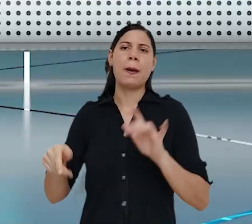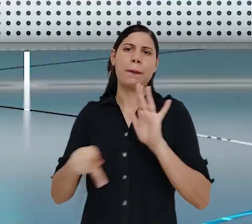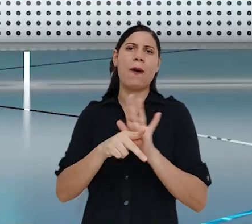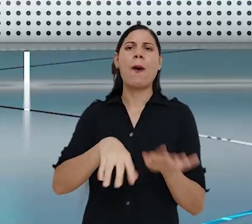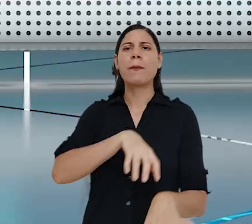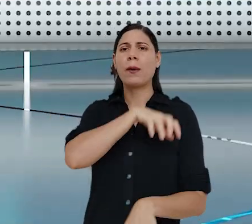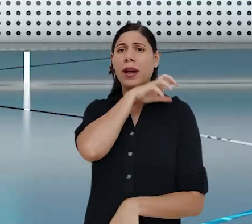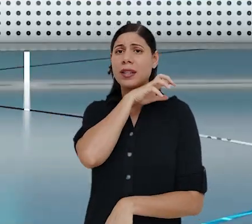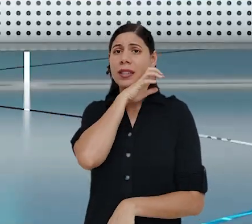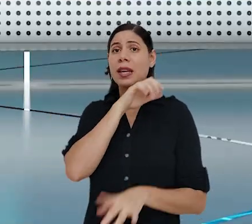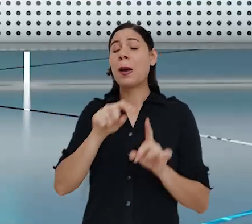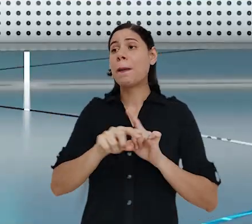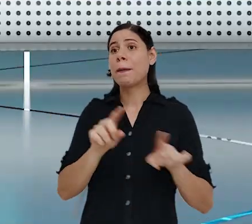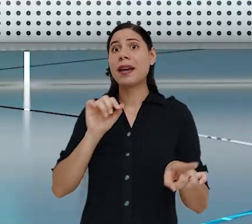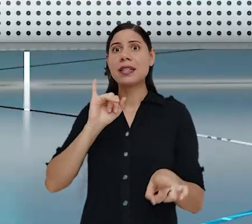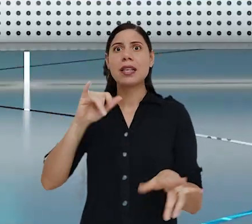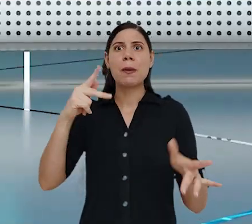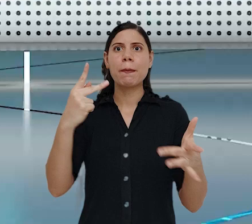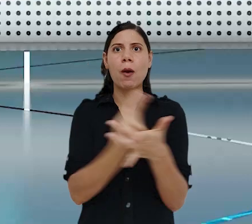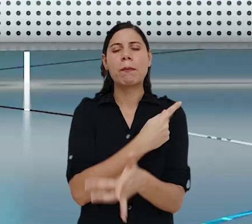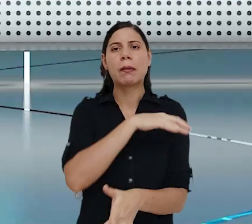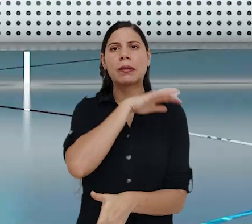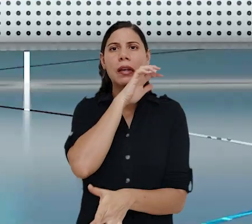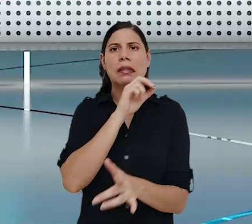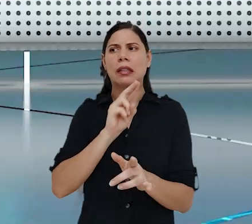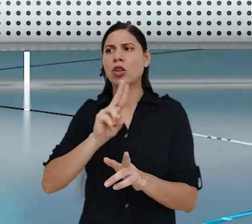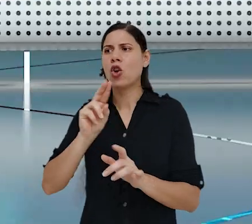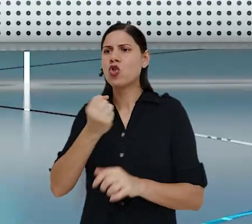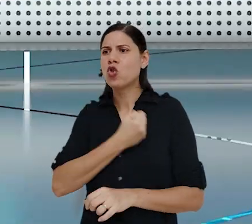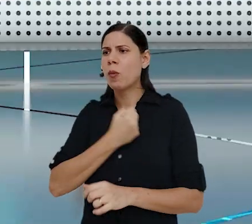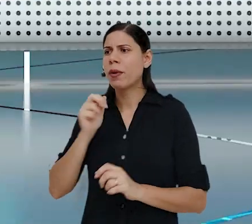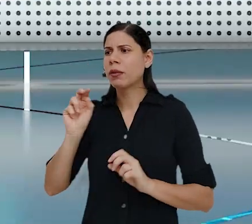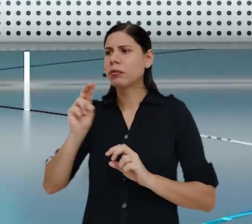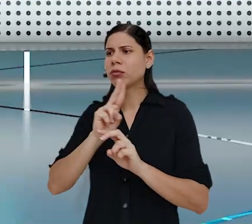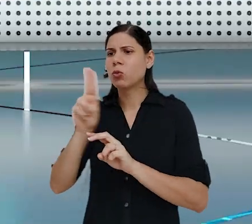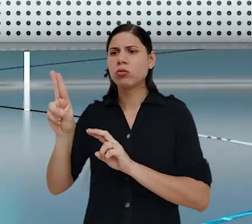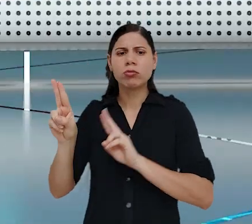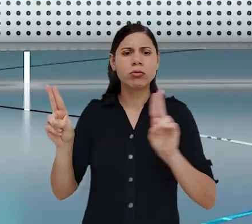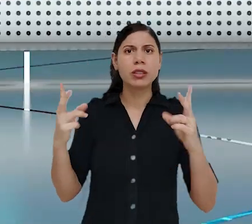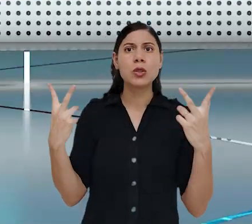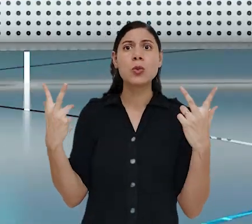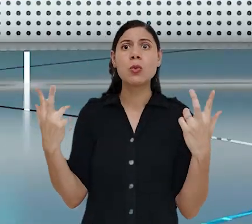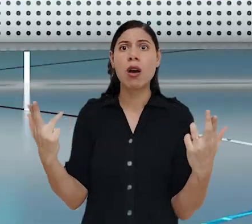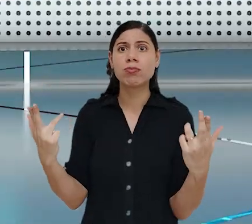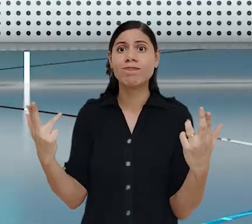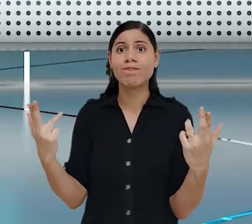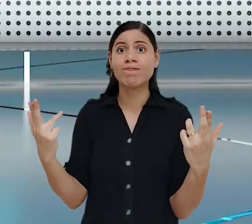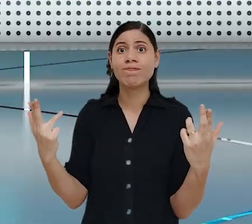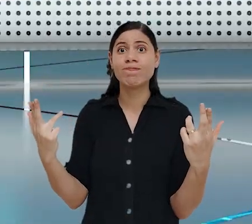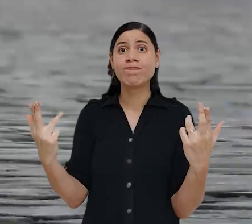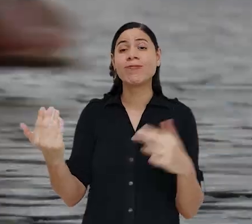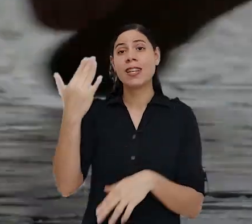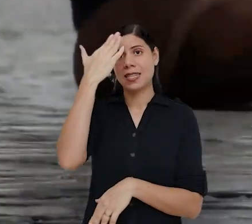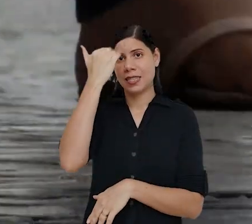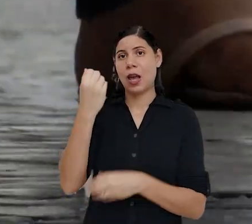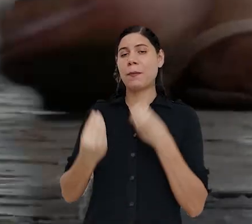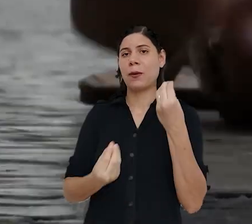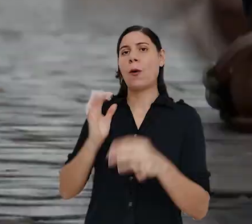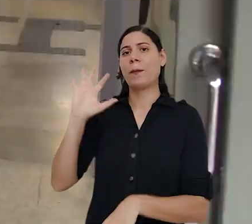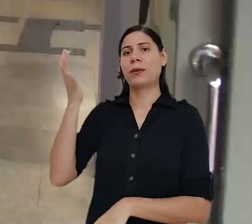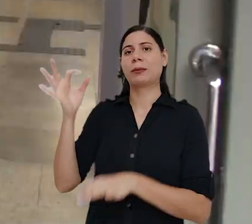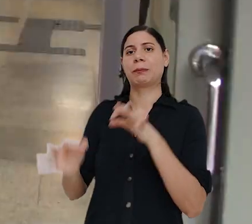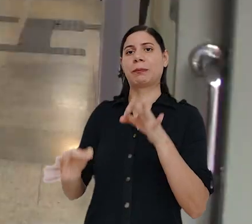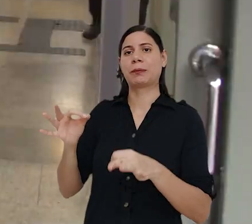se por um equívoco da Receita esse número também for igual? Conheço uma história assim que chegou à Justiça.